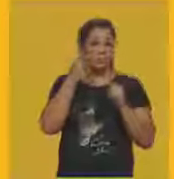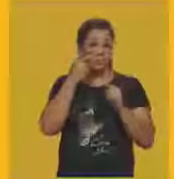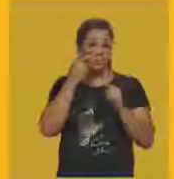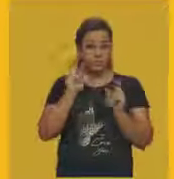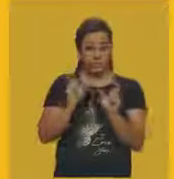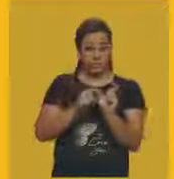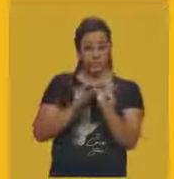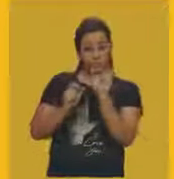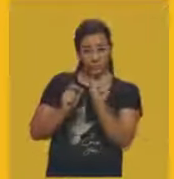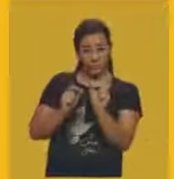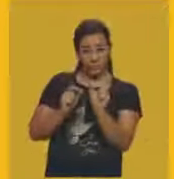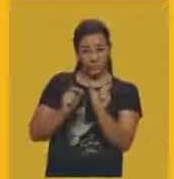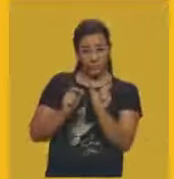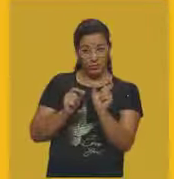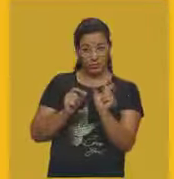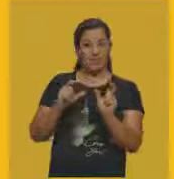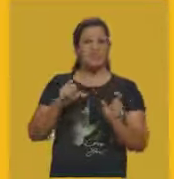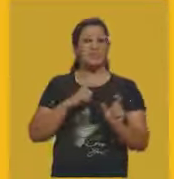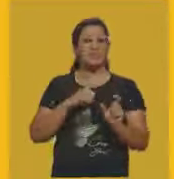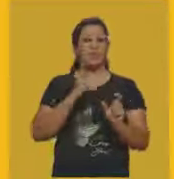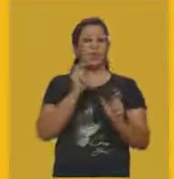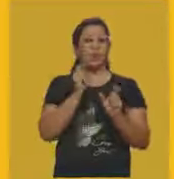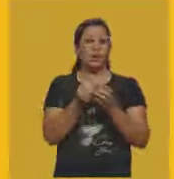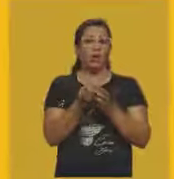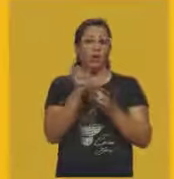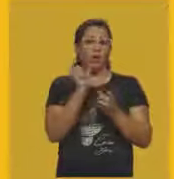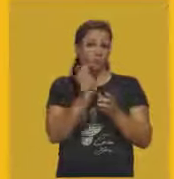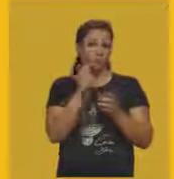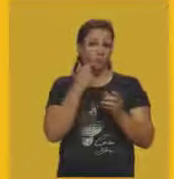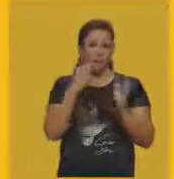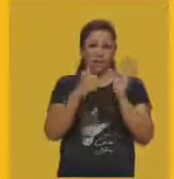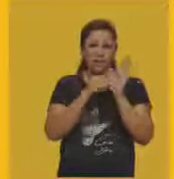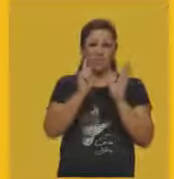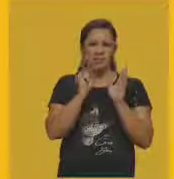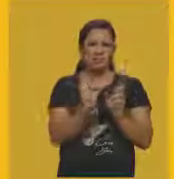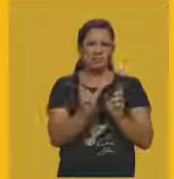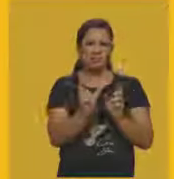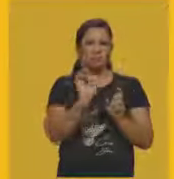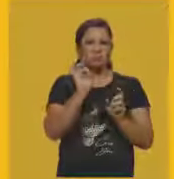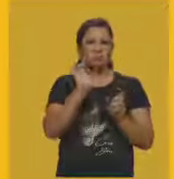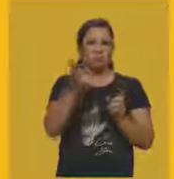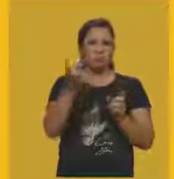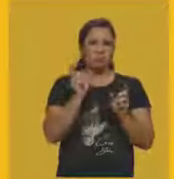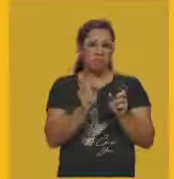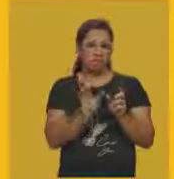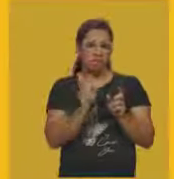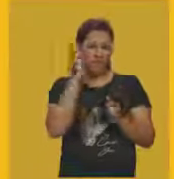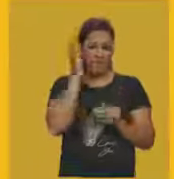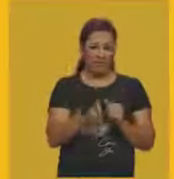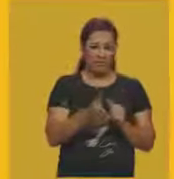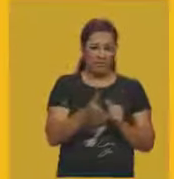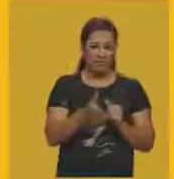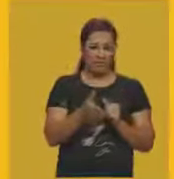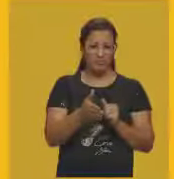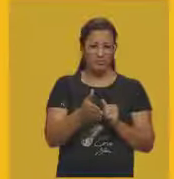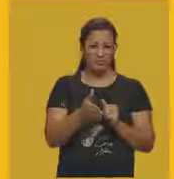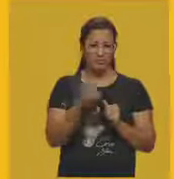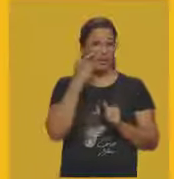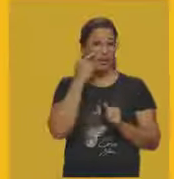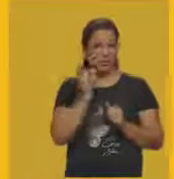pilha que tem acendendo uma lâmpada. Aqui nem tem um interruptor, nem tem a chave liga e desliga, né? Então, a gente tem